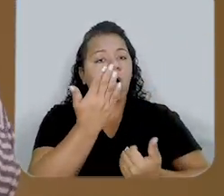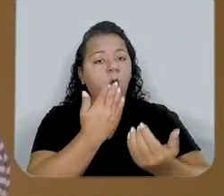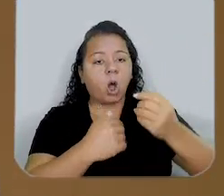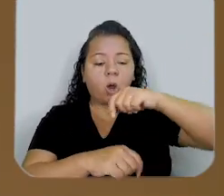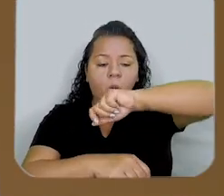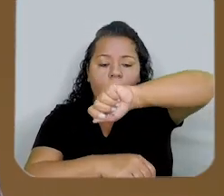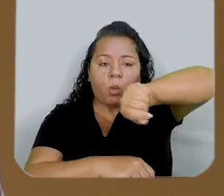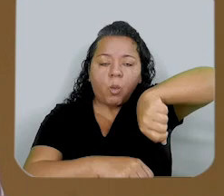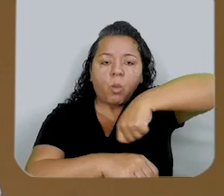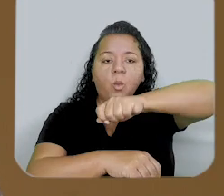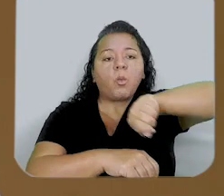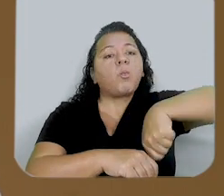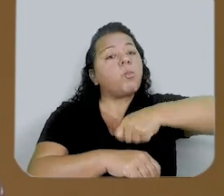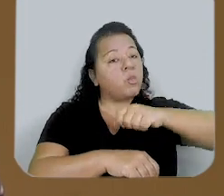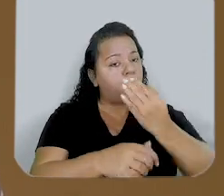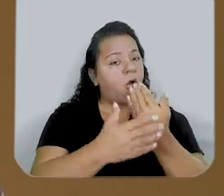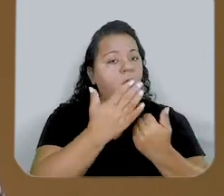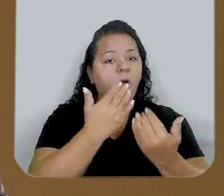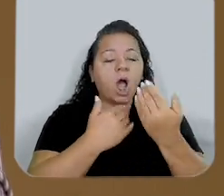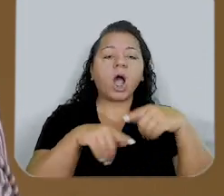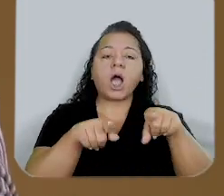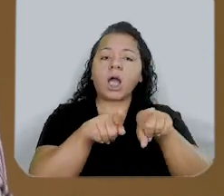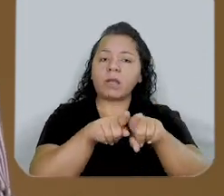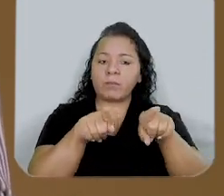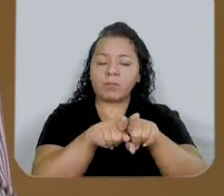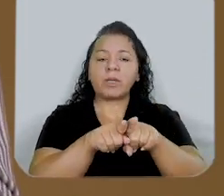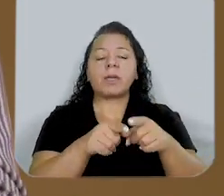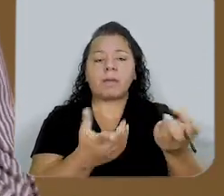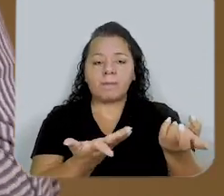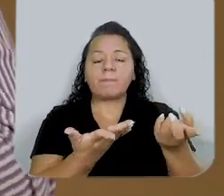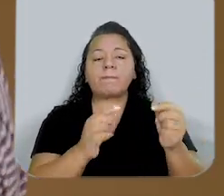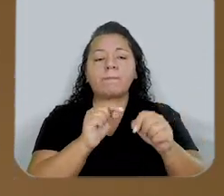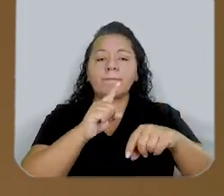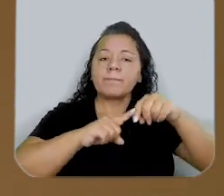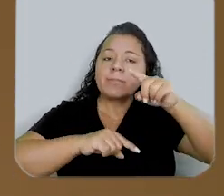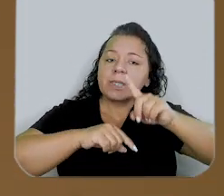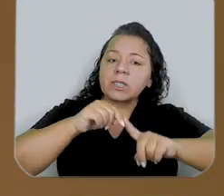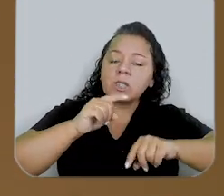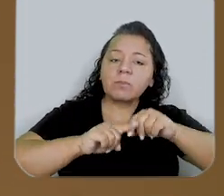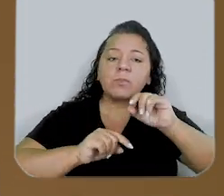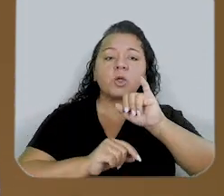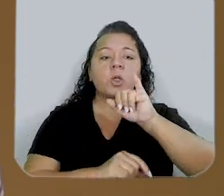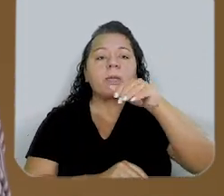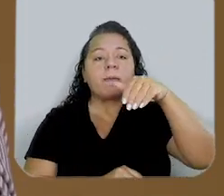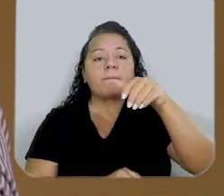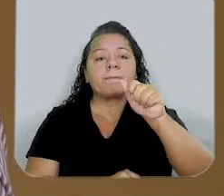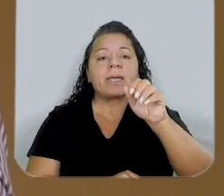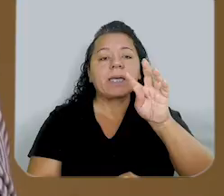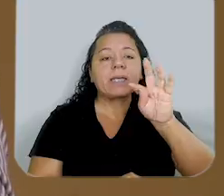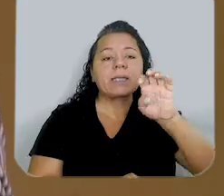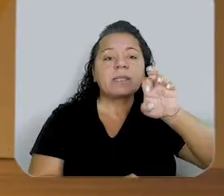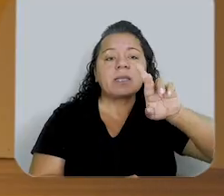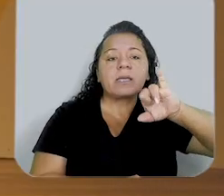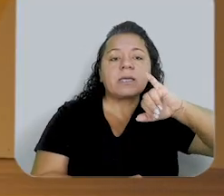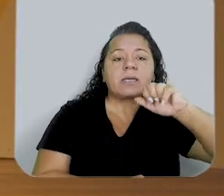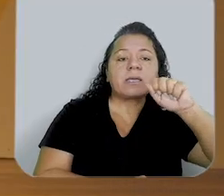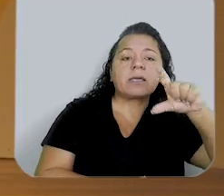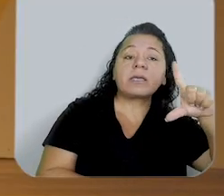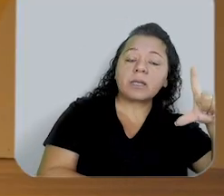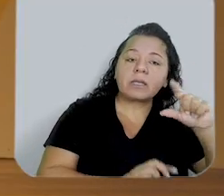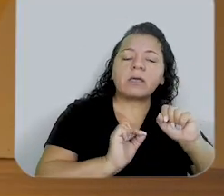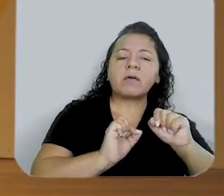A gastronomia também entra como um patrimônio cultural, imaterial, e aí poderíamos fazer vários trabalhos